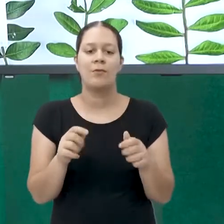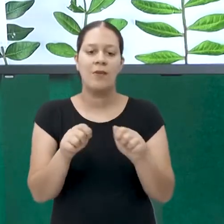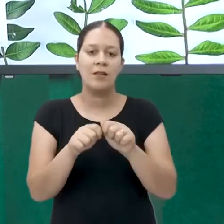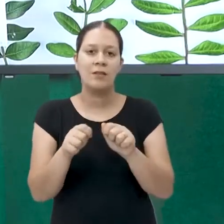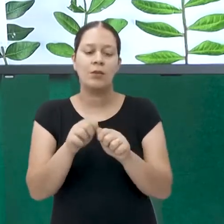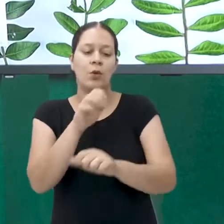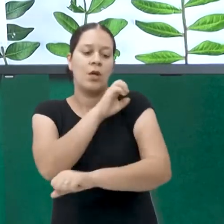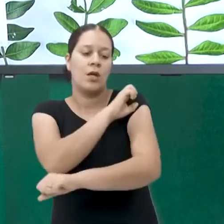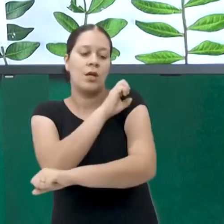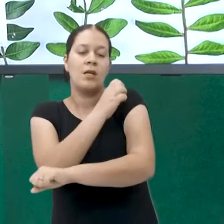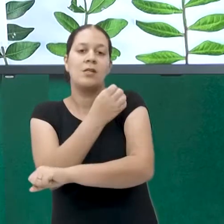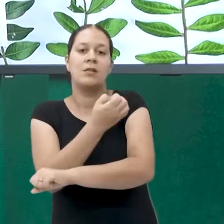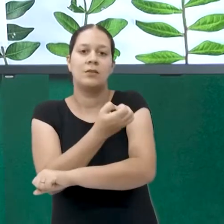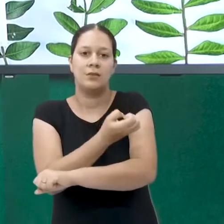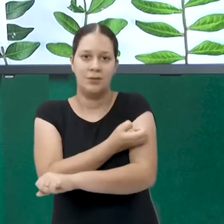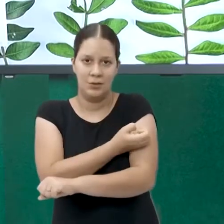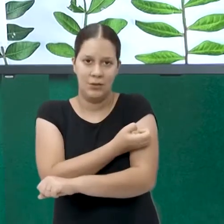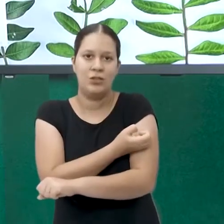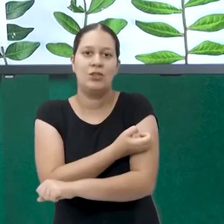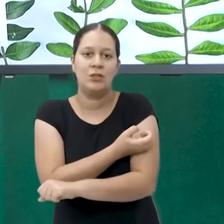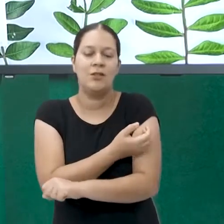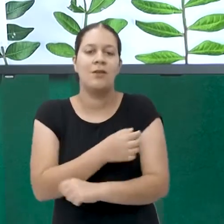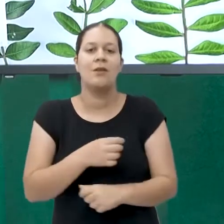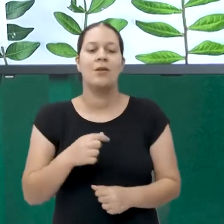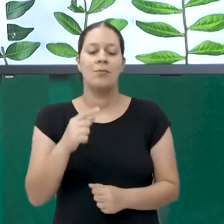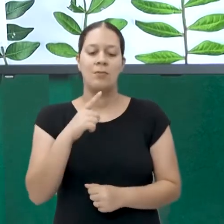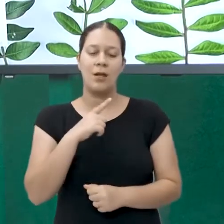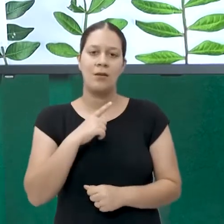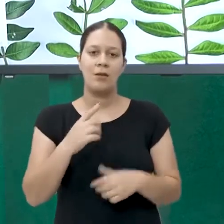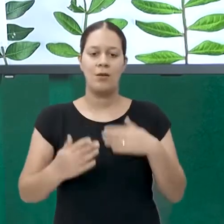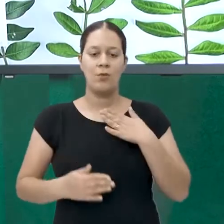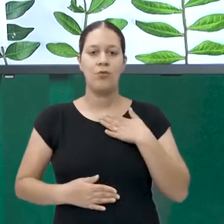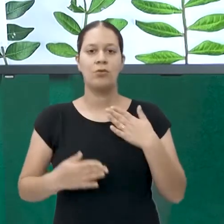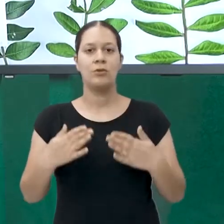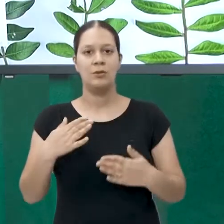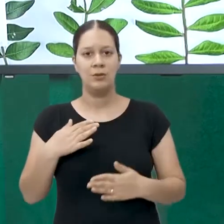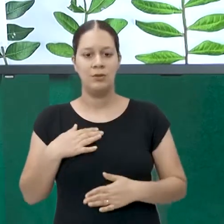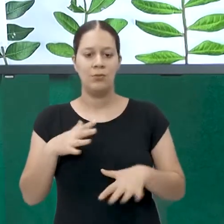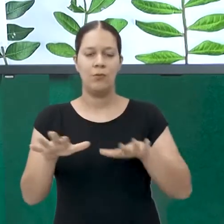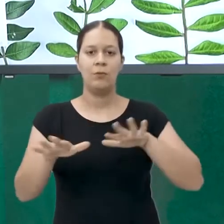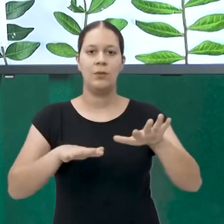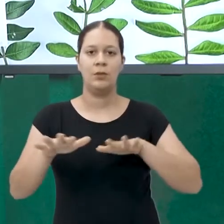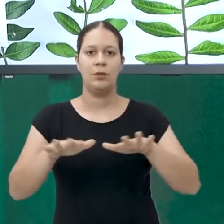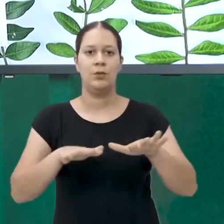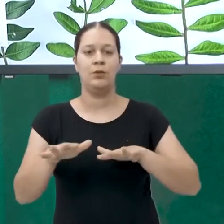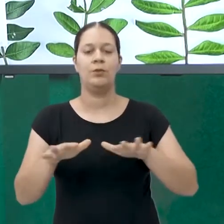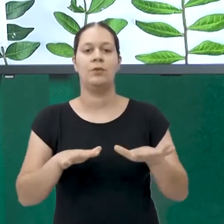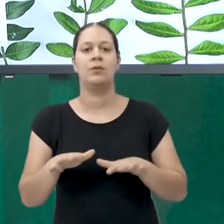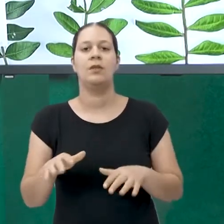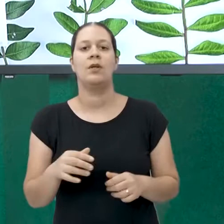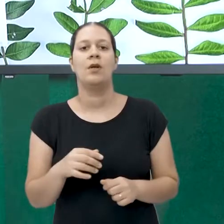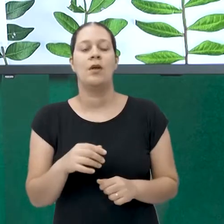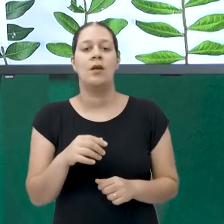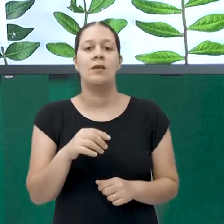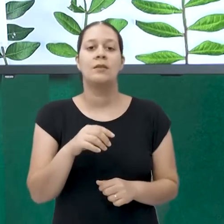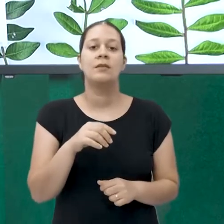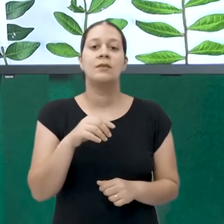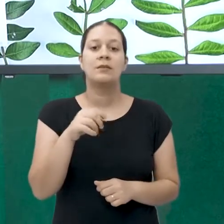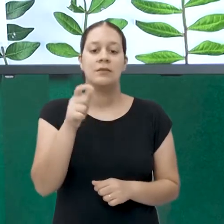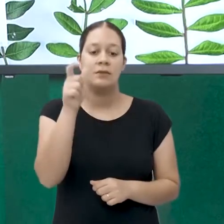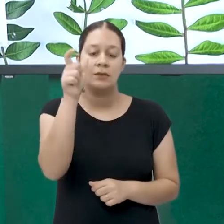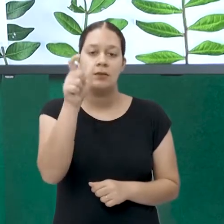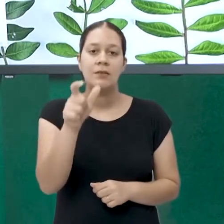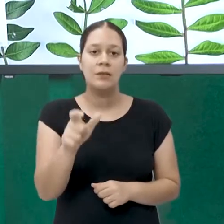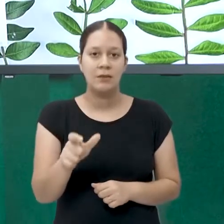ou produzindo meios para manter aquele organismo funcionando, tá? Seja na respiração celular das